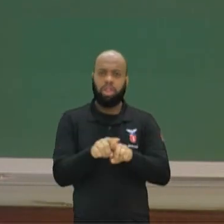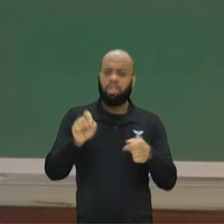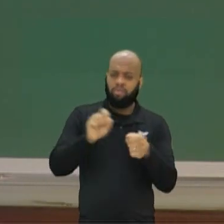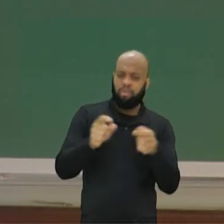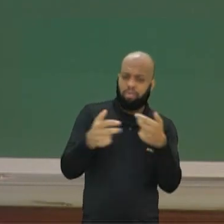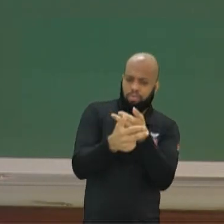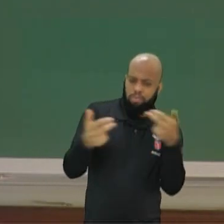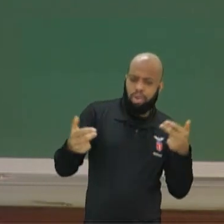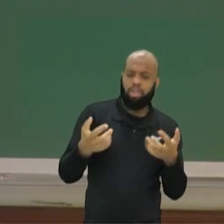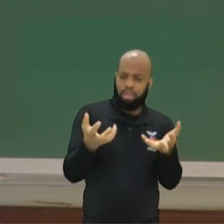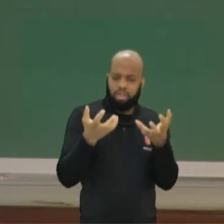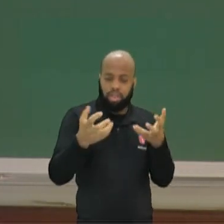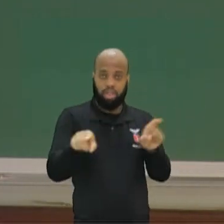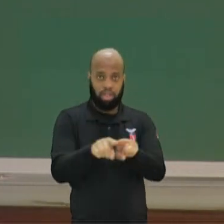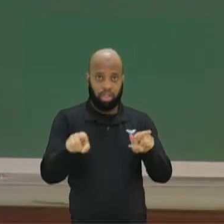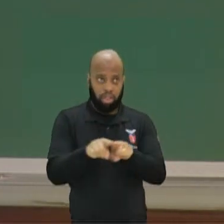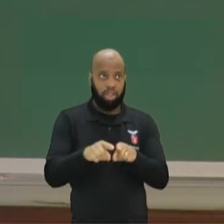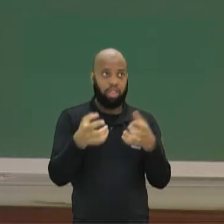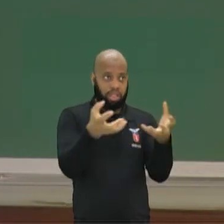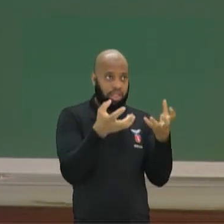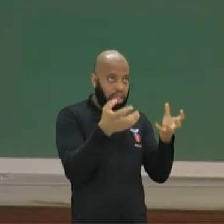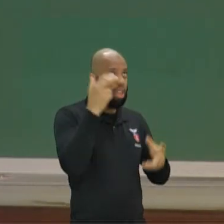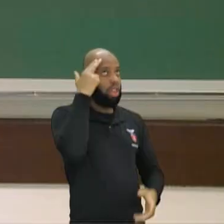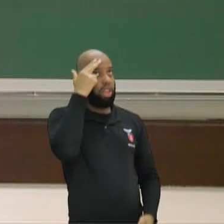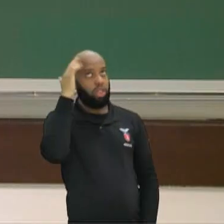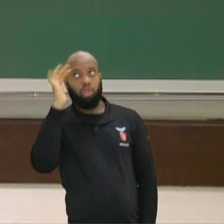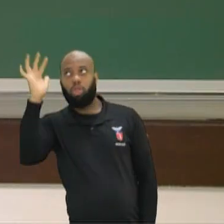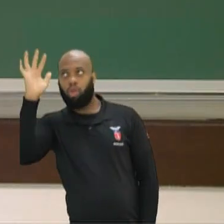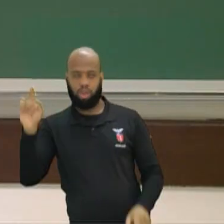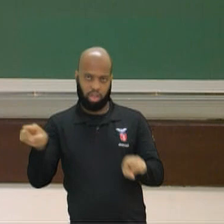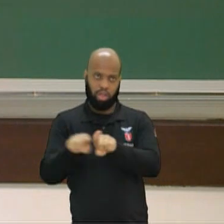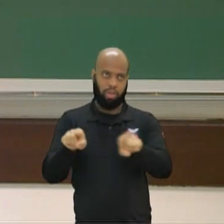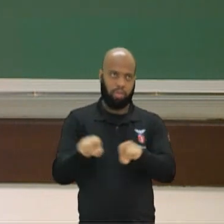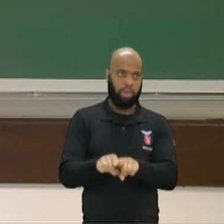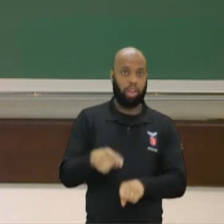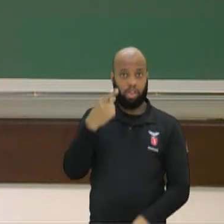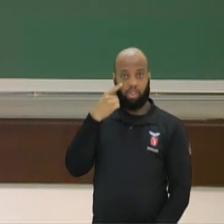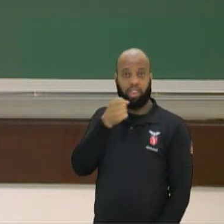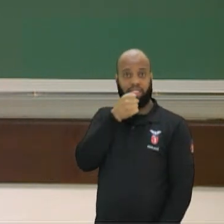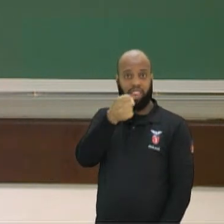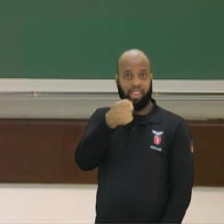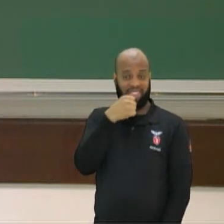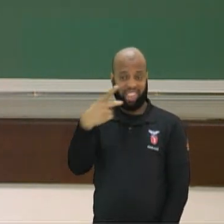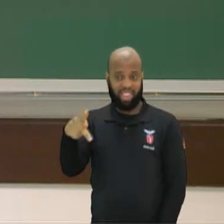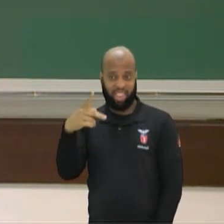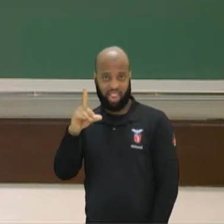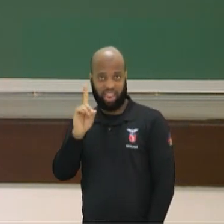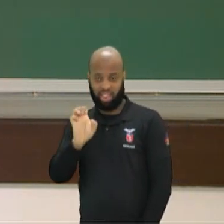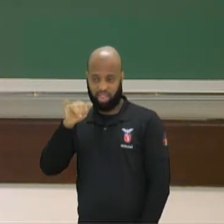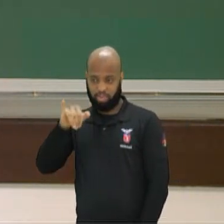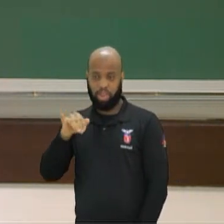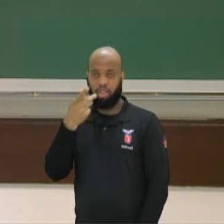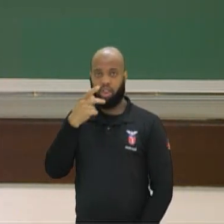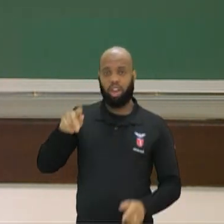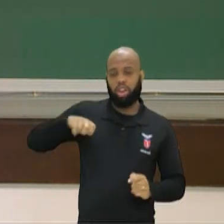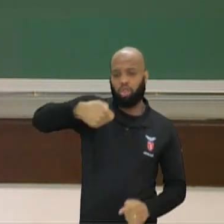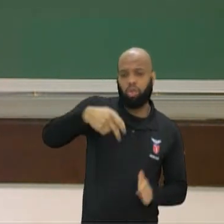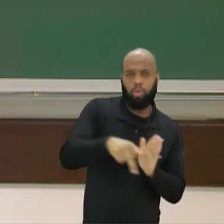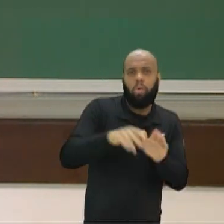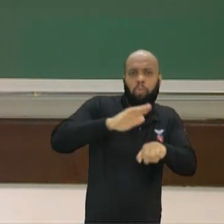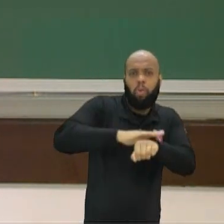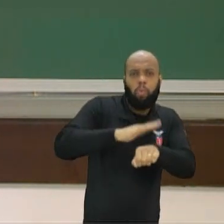você tanto quer fazer, que você sonha e tudo mais. Aqui na entrevista dela, ela fala justamente sobre momentos difíceis,